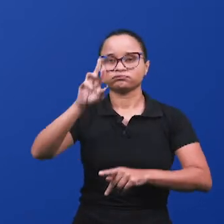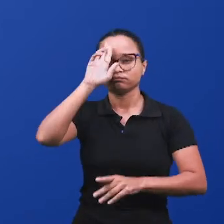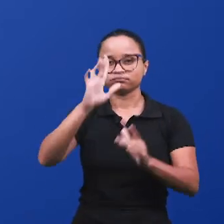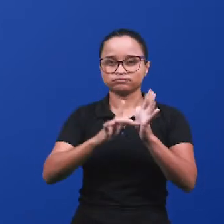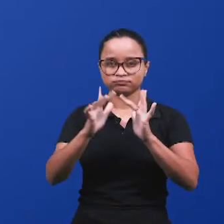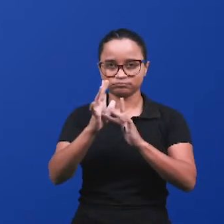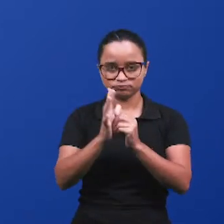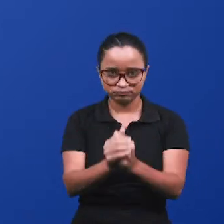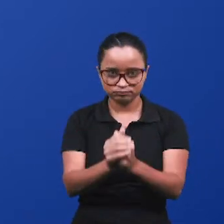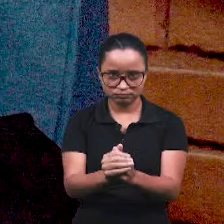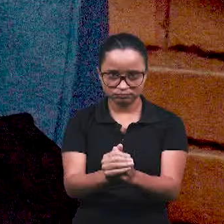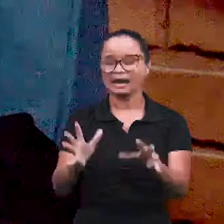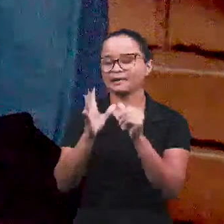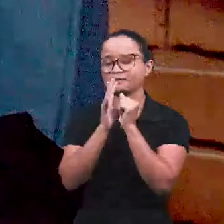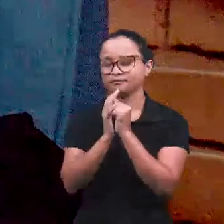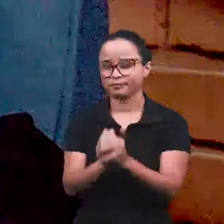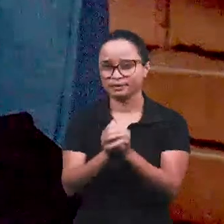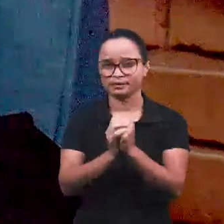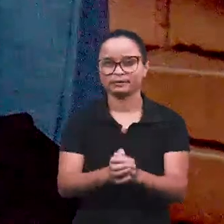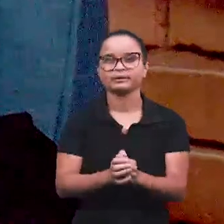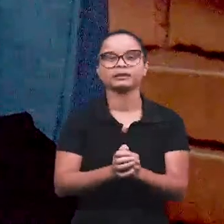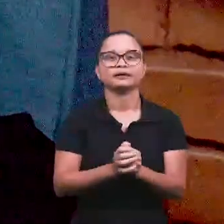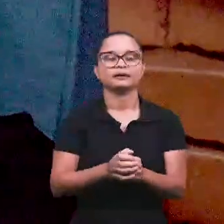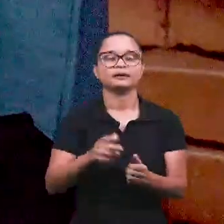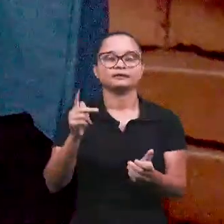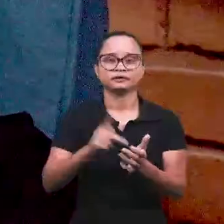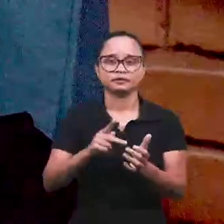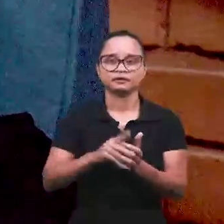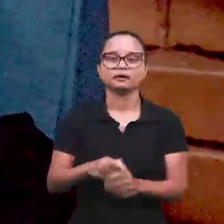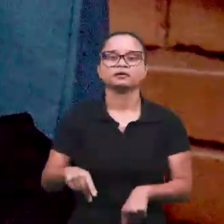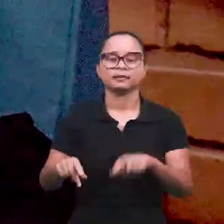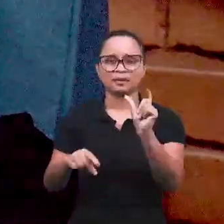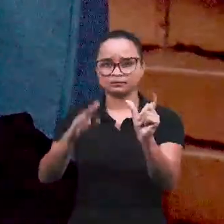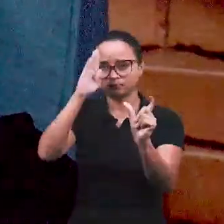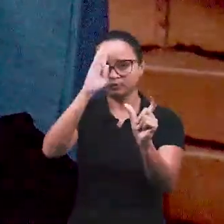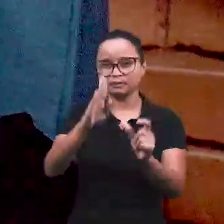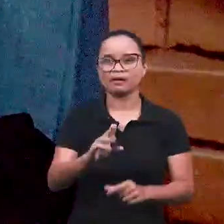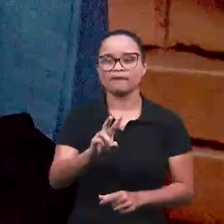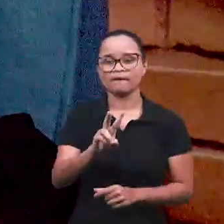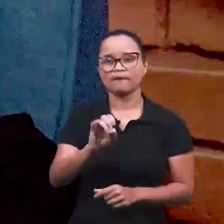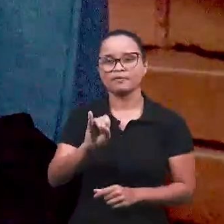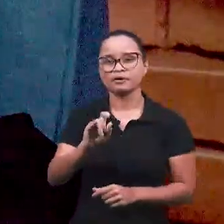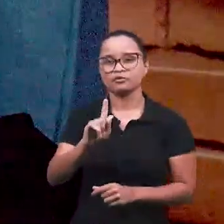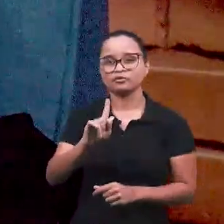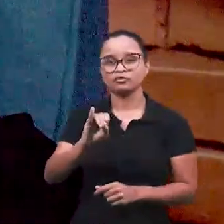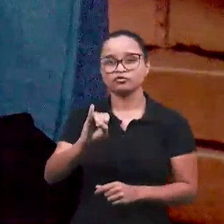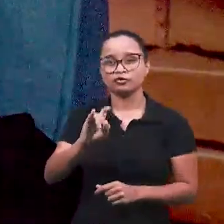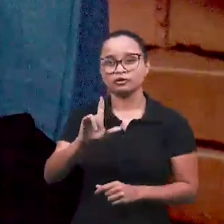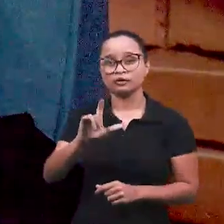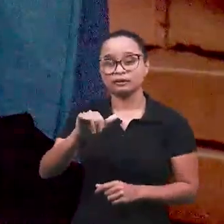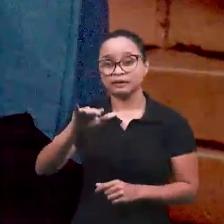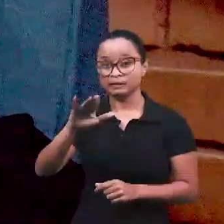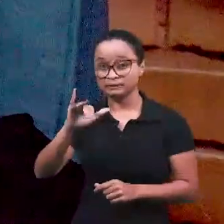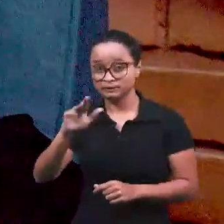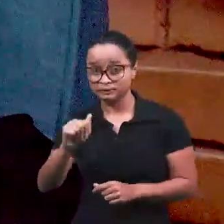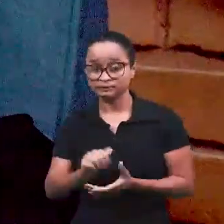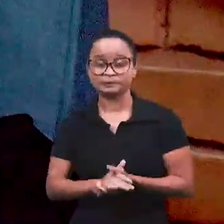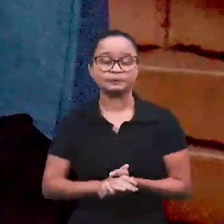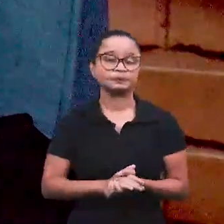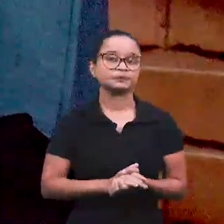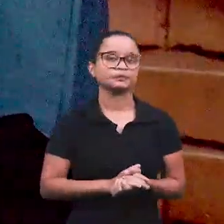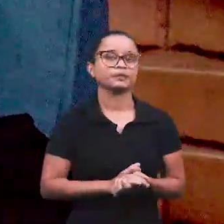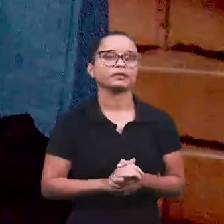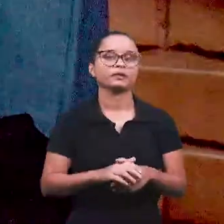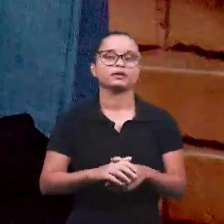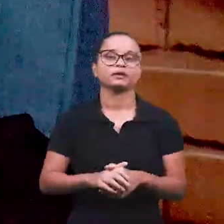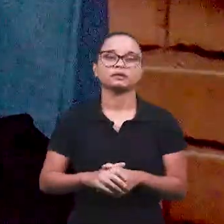Senhor Jesus. Amém. Amém, irmã Suelana. Realmente a palavra-chave é a palavra vigilância. Vigiai, no verso 33,